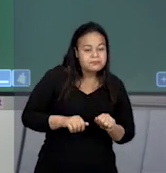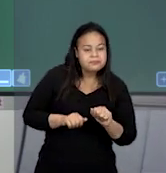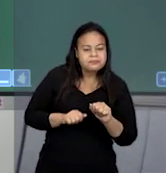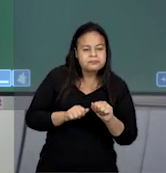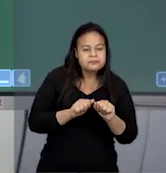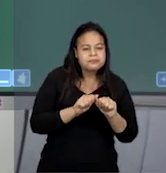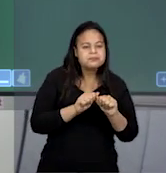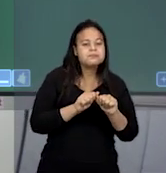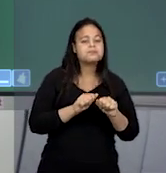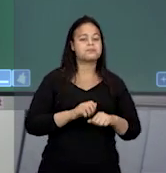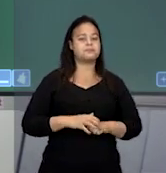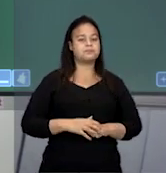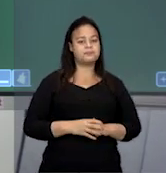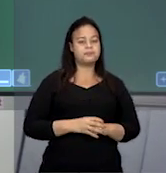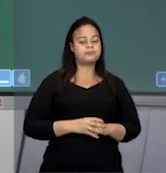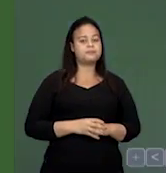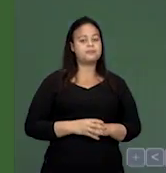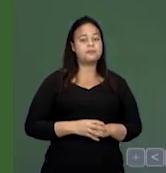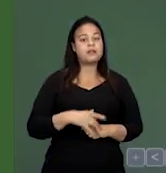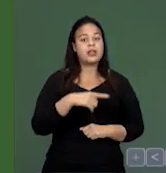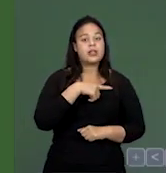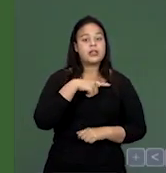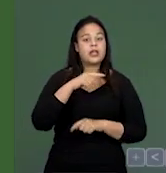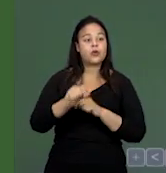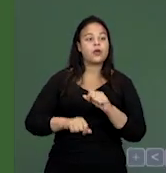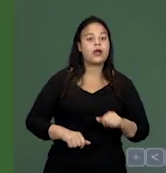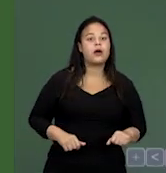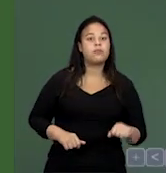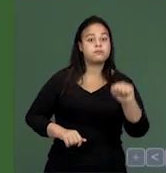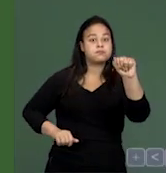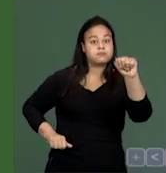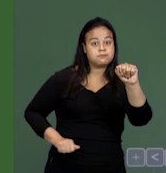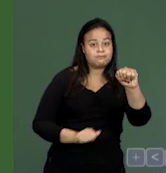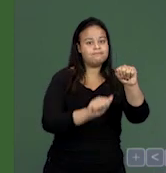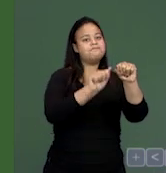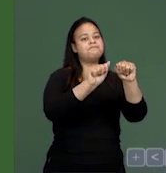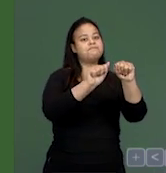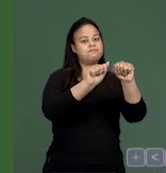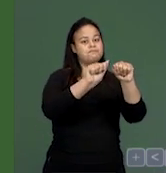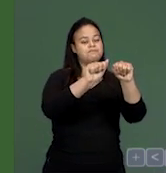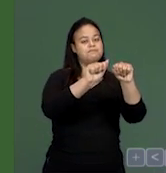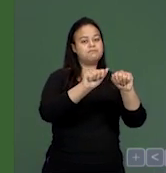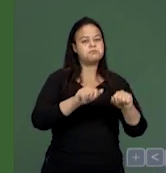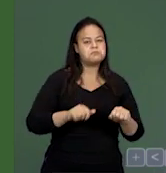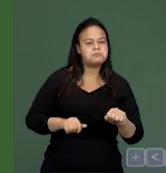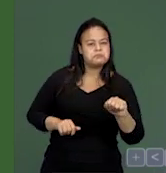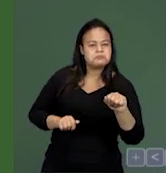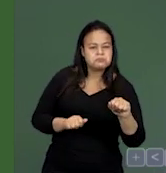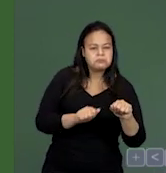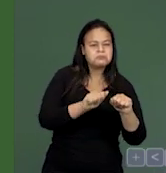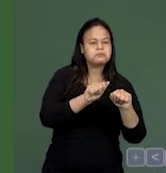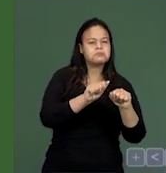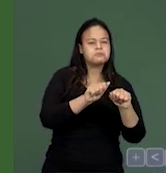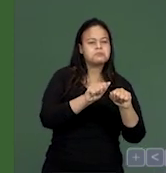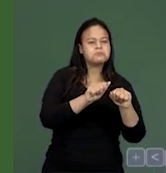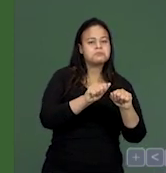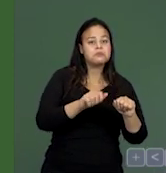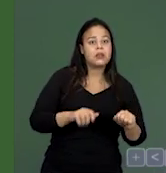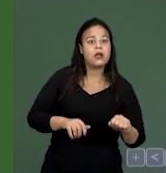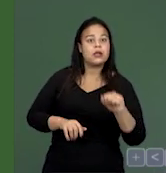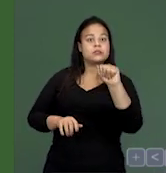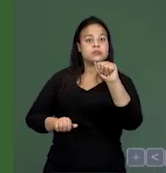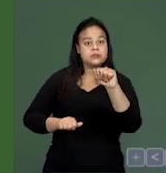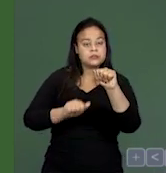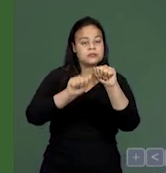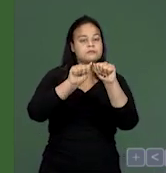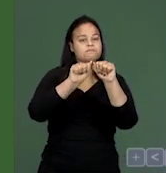Azinho. Então, eu vou ter Azão, Azão, Azão, Azinho, Azinho, Azinho. Uma proporção